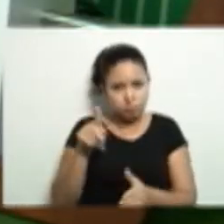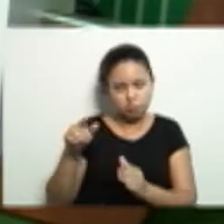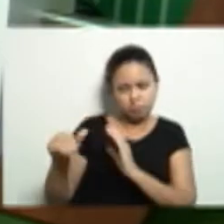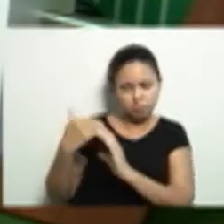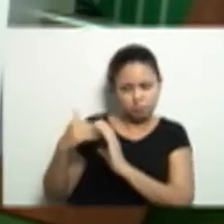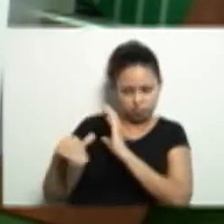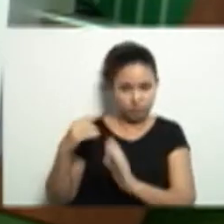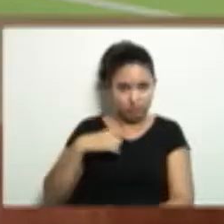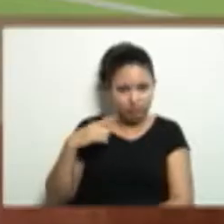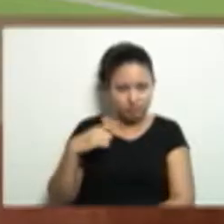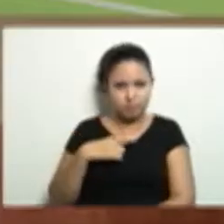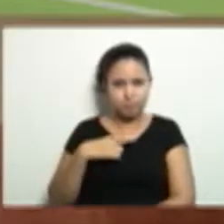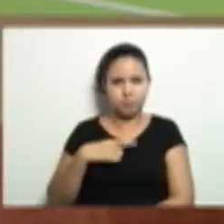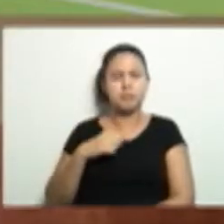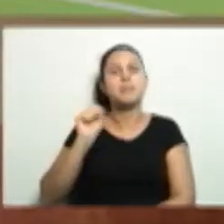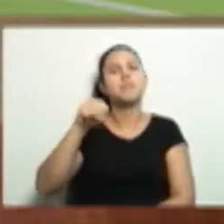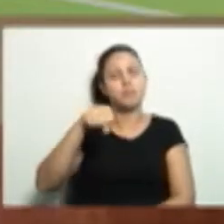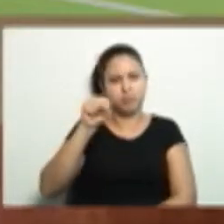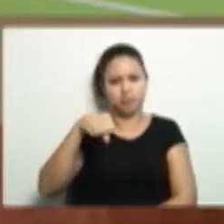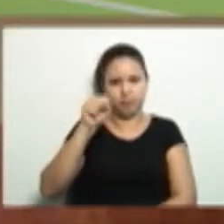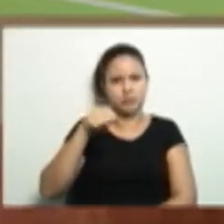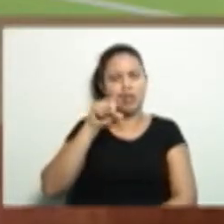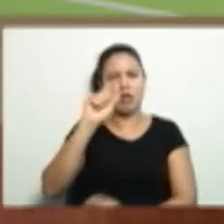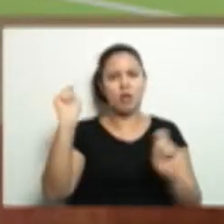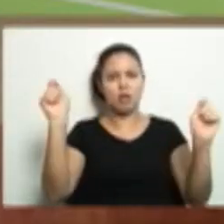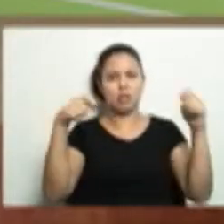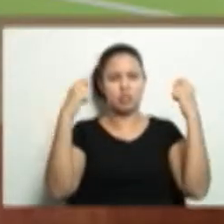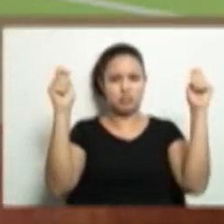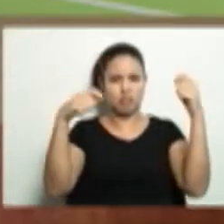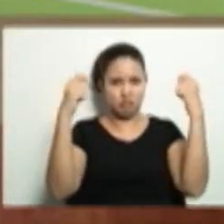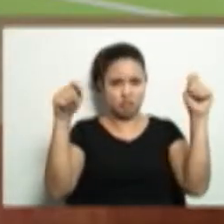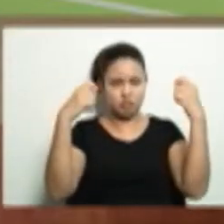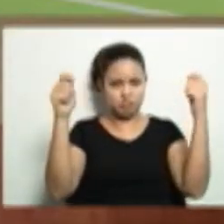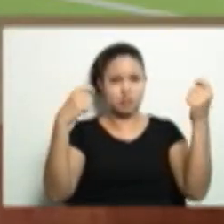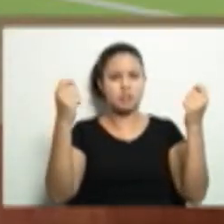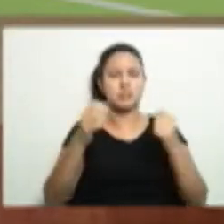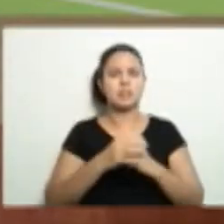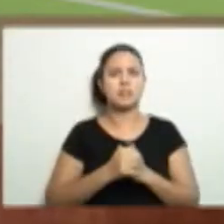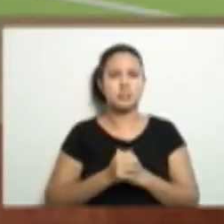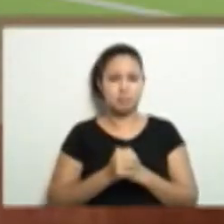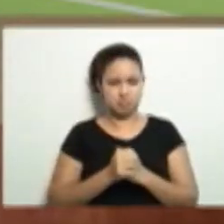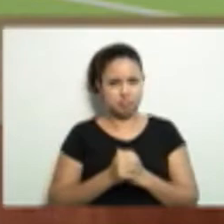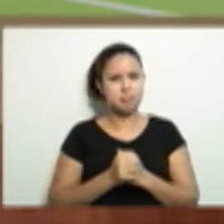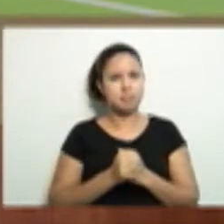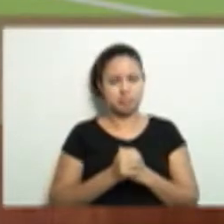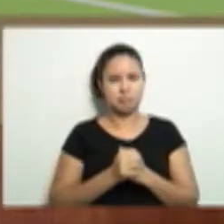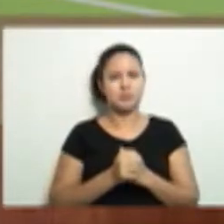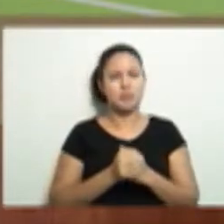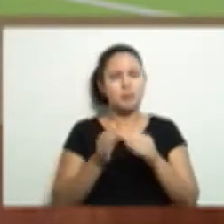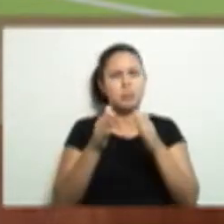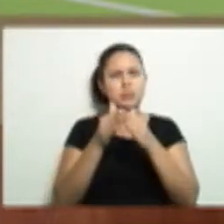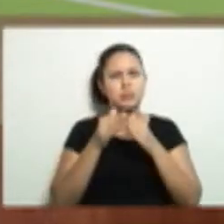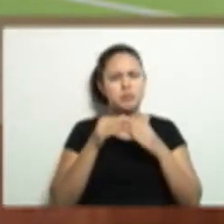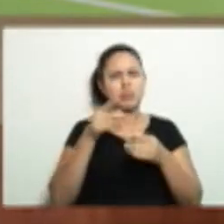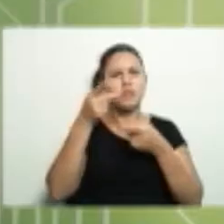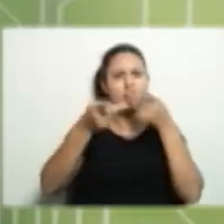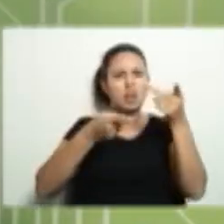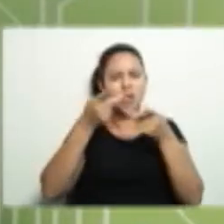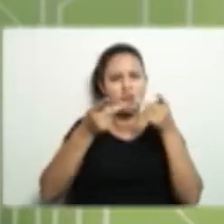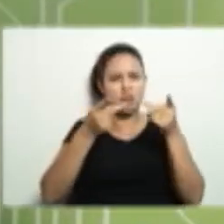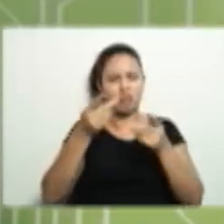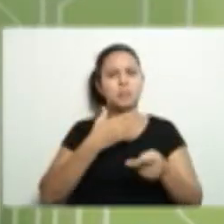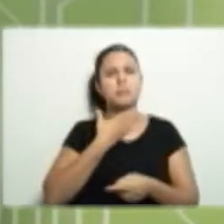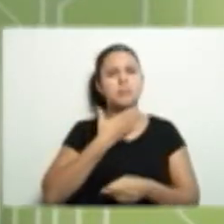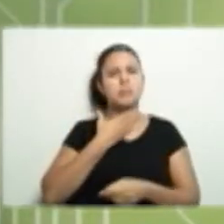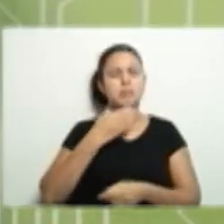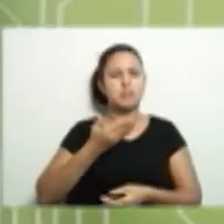O pessoal da Escola 22 de Abril de Ariquemes pediu para a senhora falar um pouquinho mais alto. Ah, estou falando baixo? Sim.